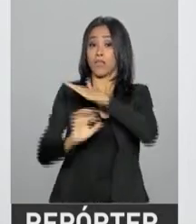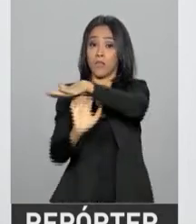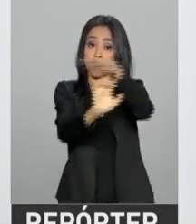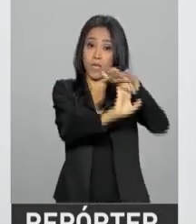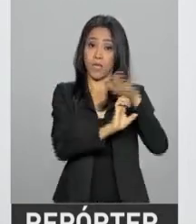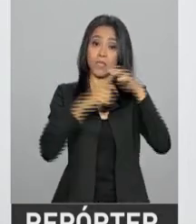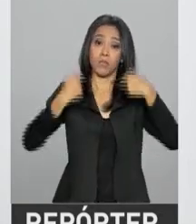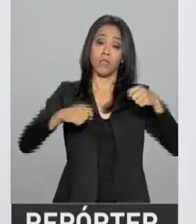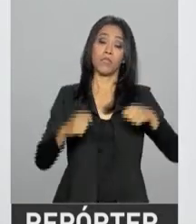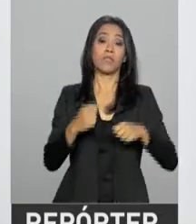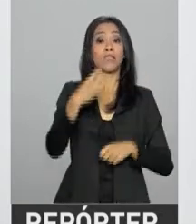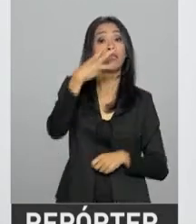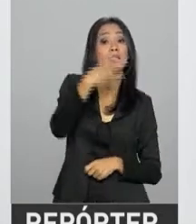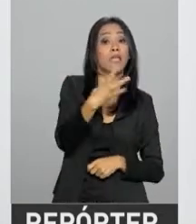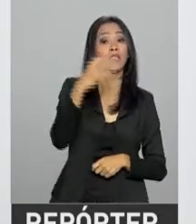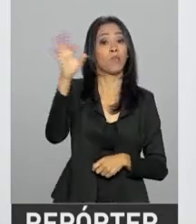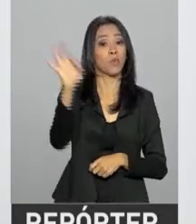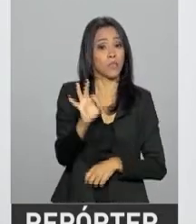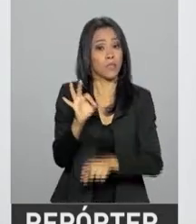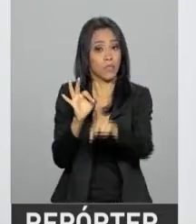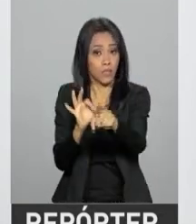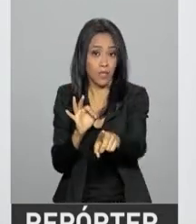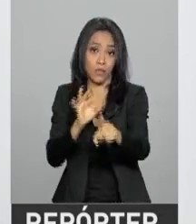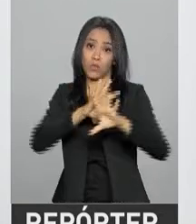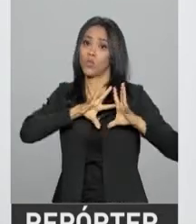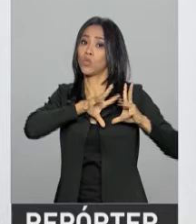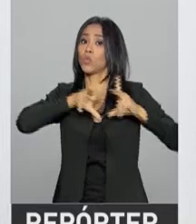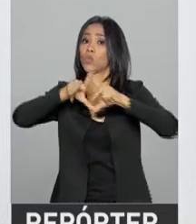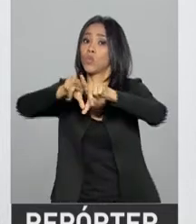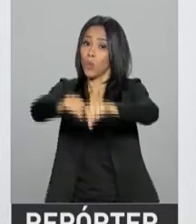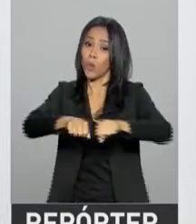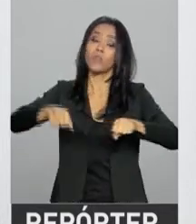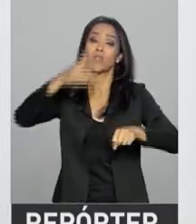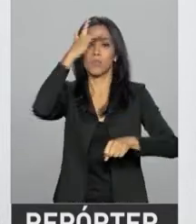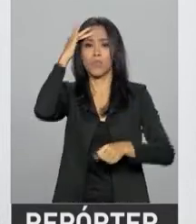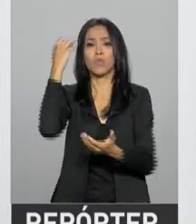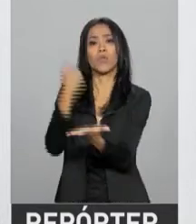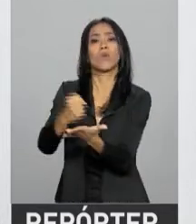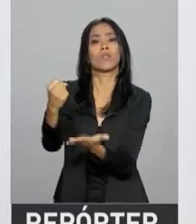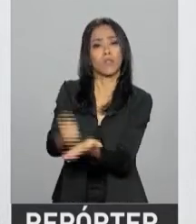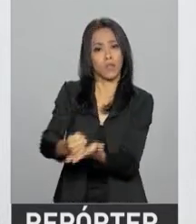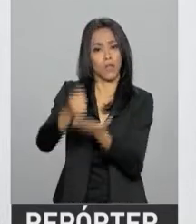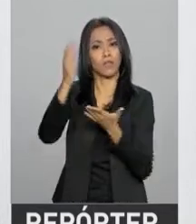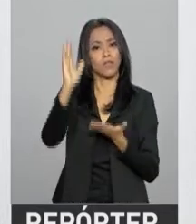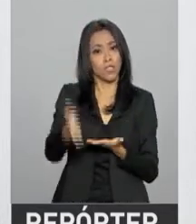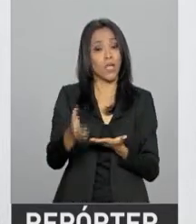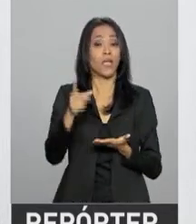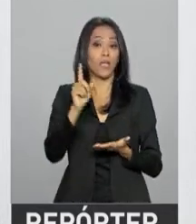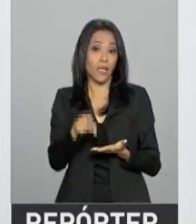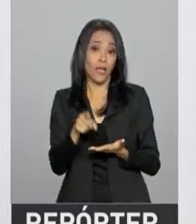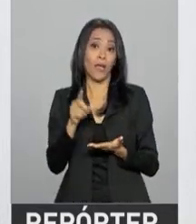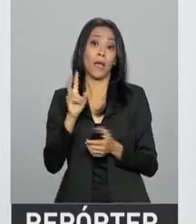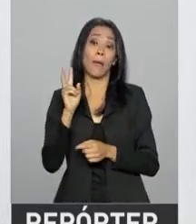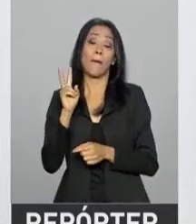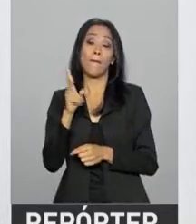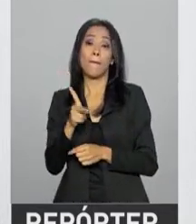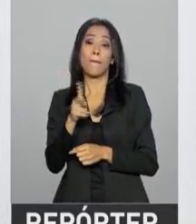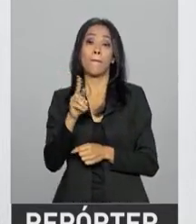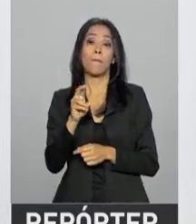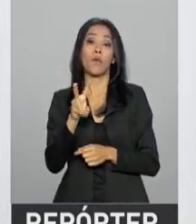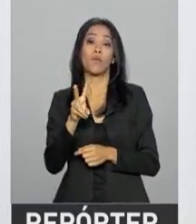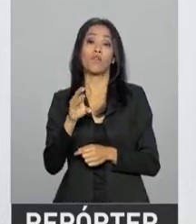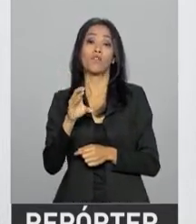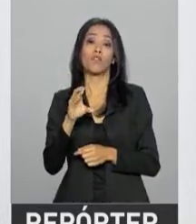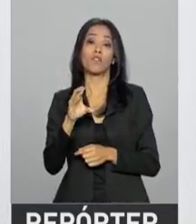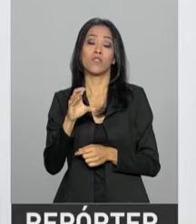pelo menos 3% do total de empregados formado por presos provisórios entre as vantagens para quem